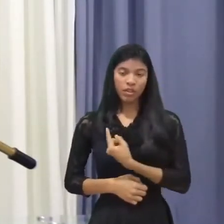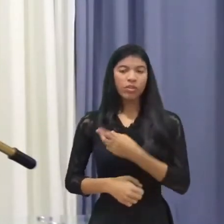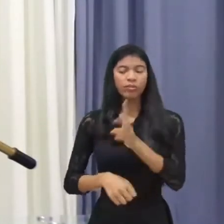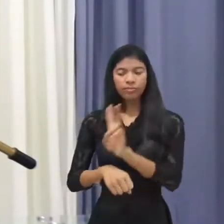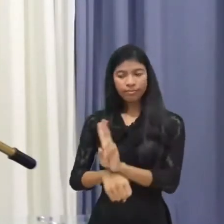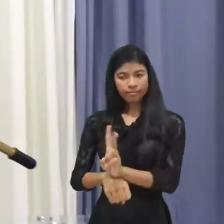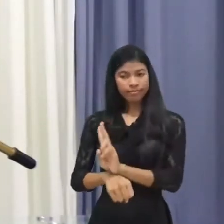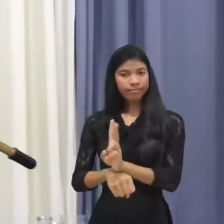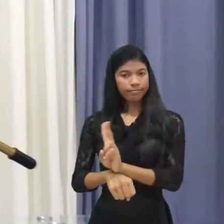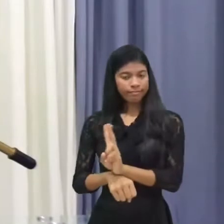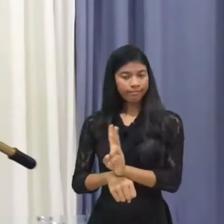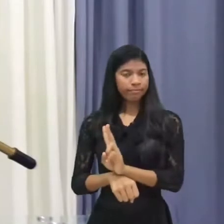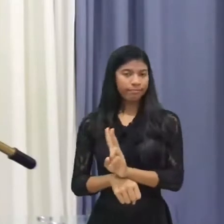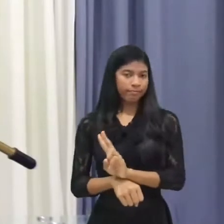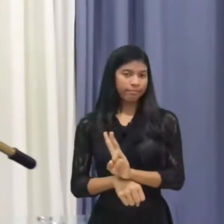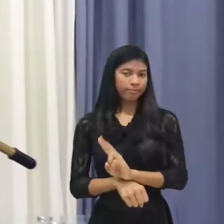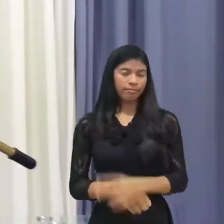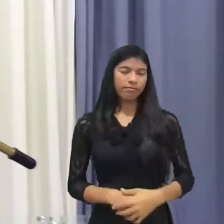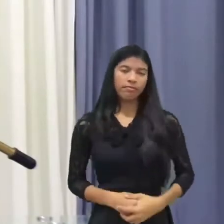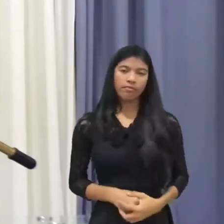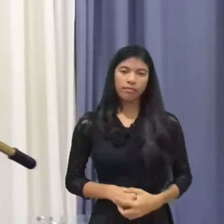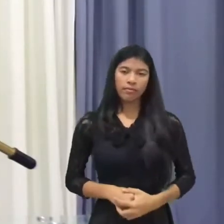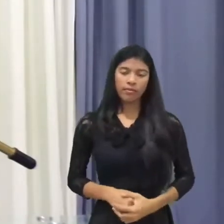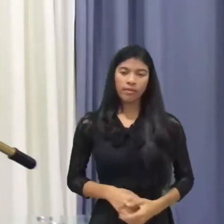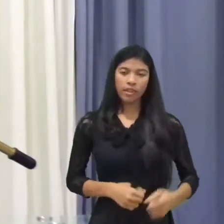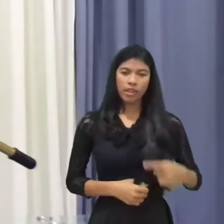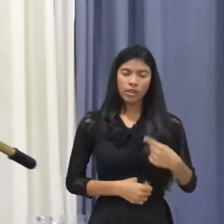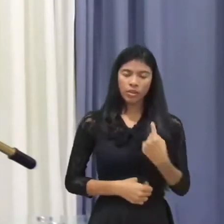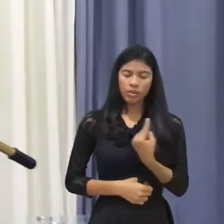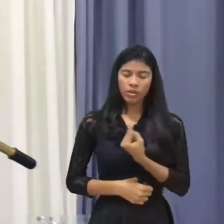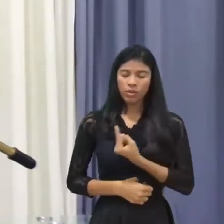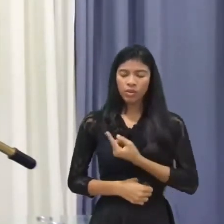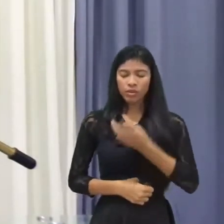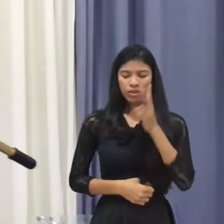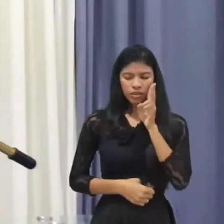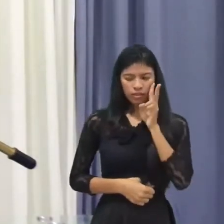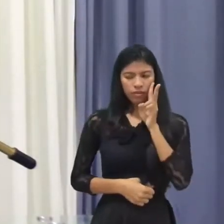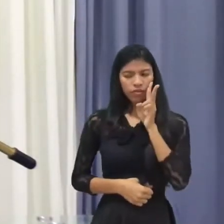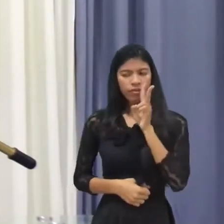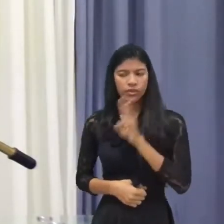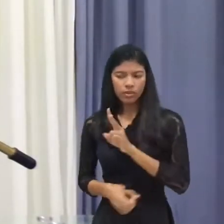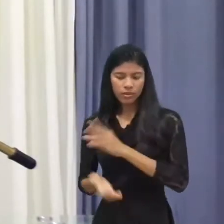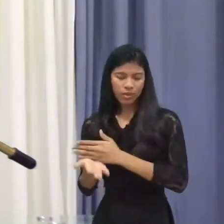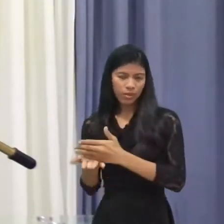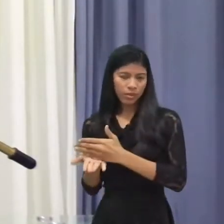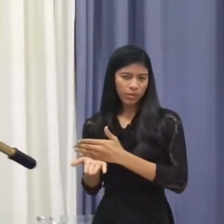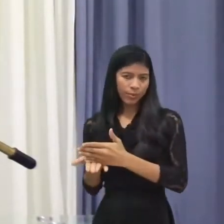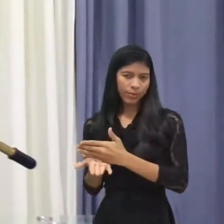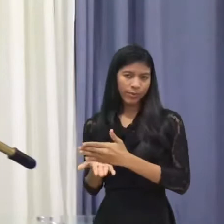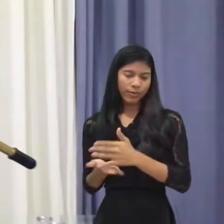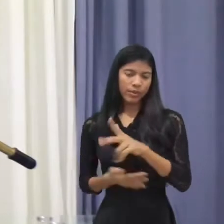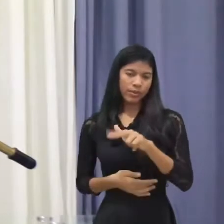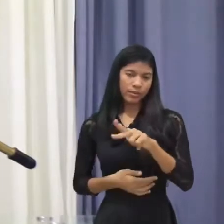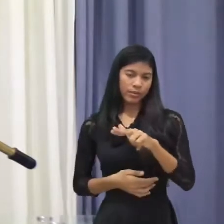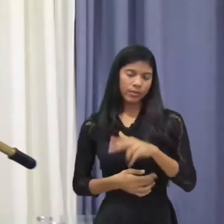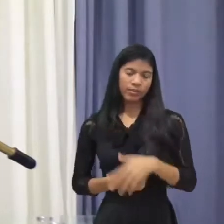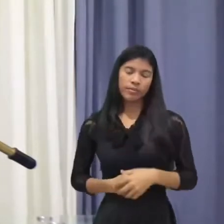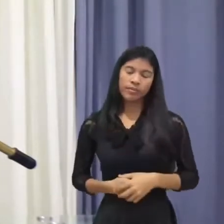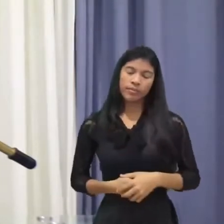atentos. Nós estamos vendo muitos irmãos, não é, falando